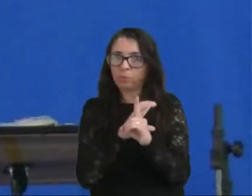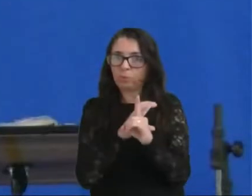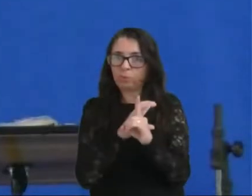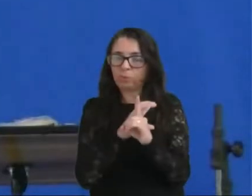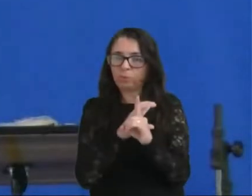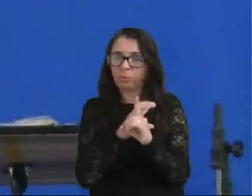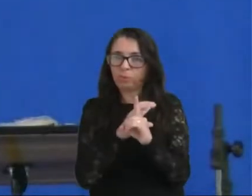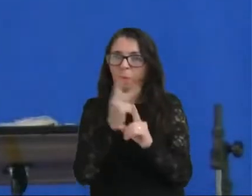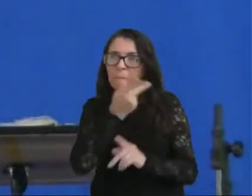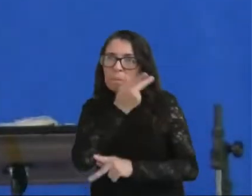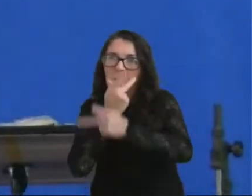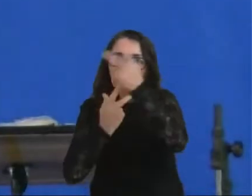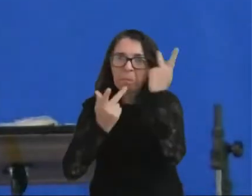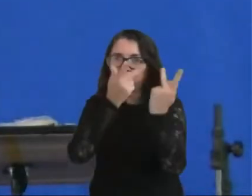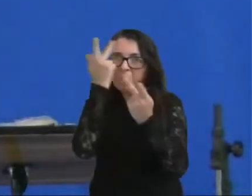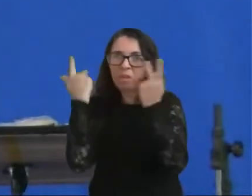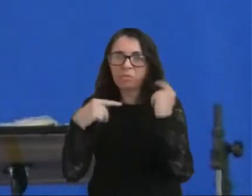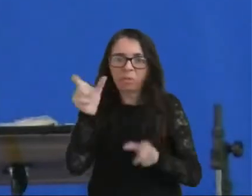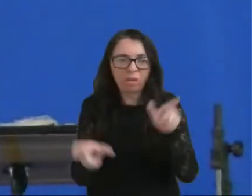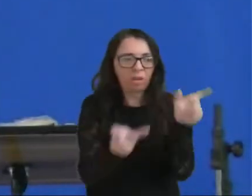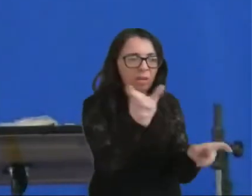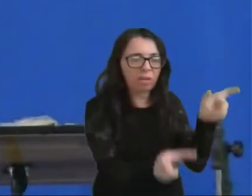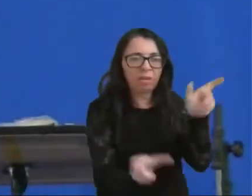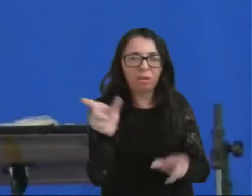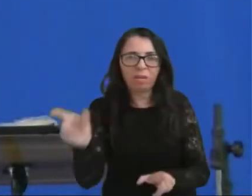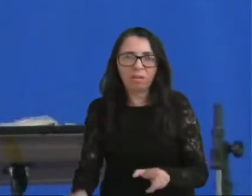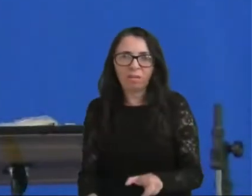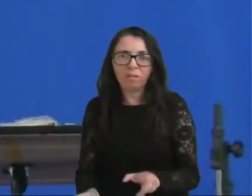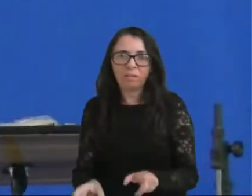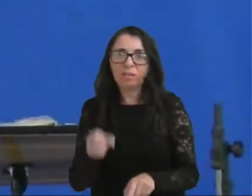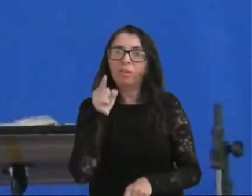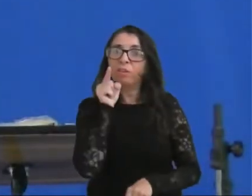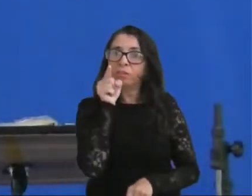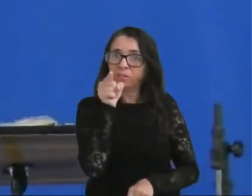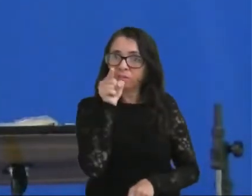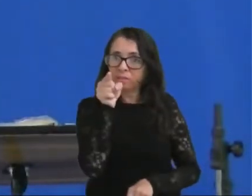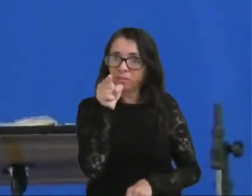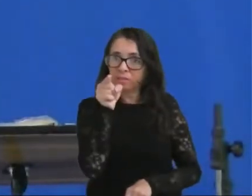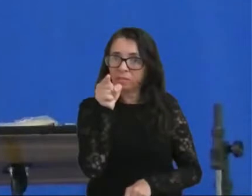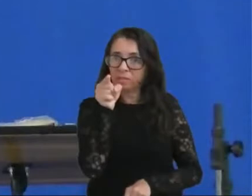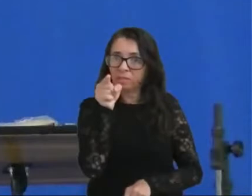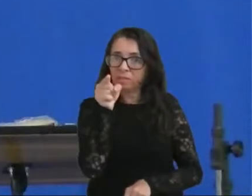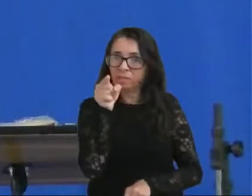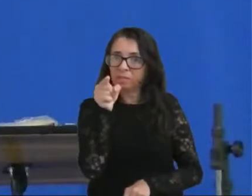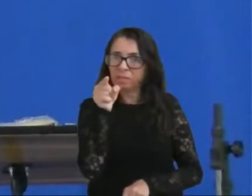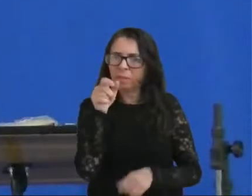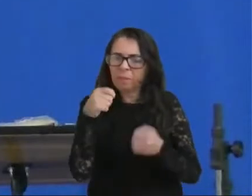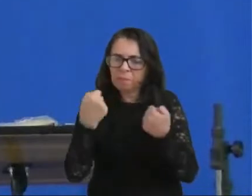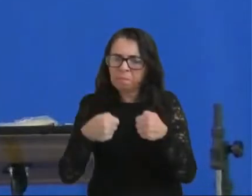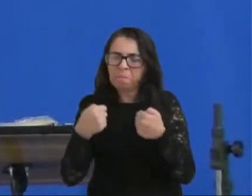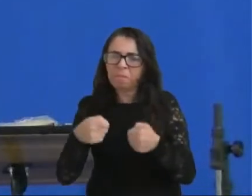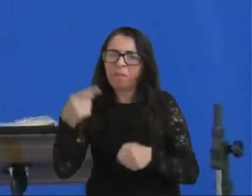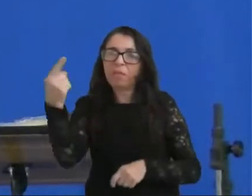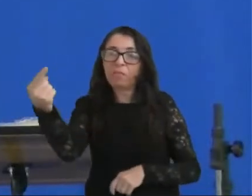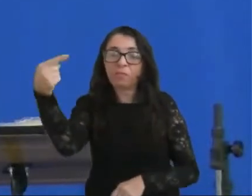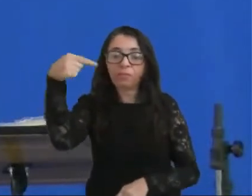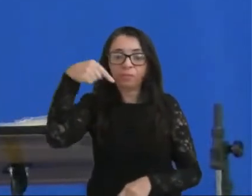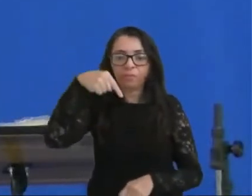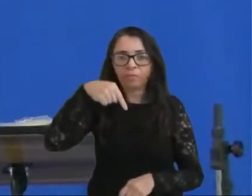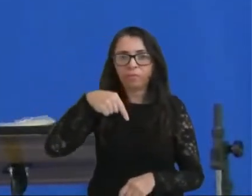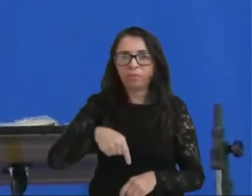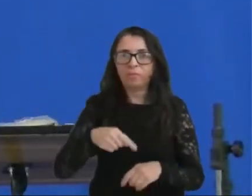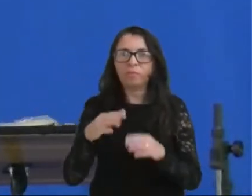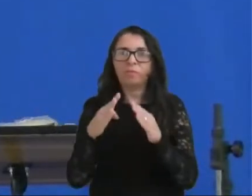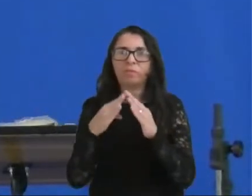Quando? Jesus quer te encorajar. Falando assim, se isso não acontecer